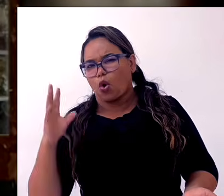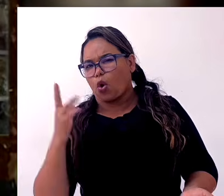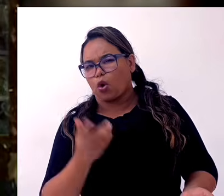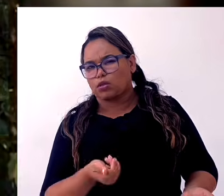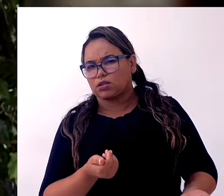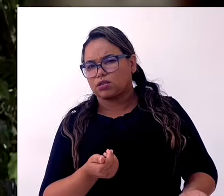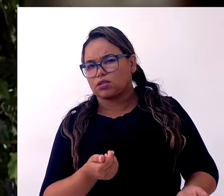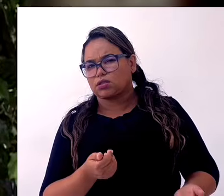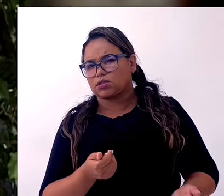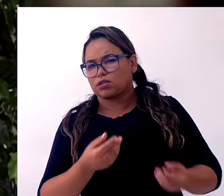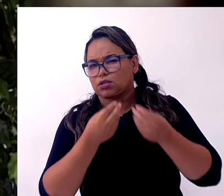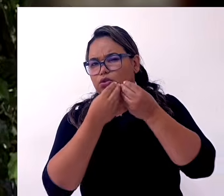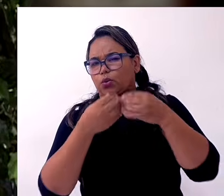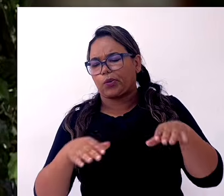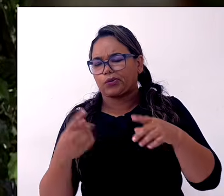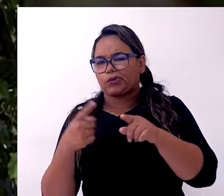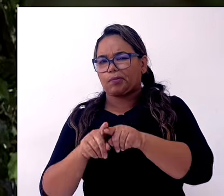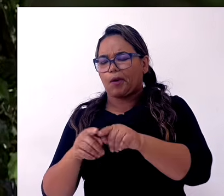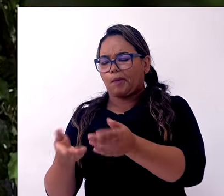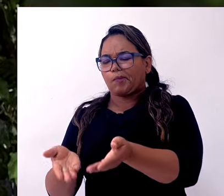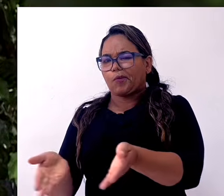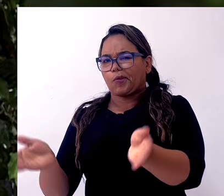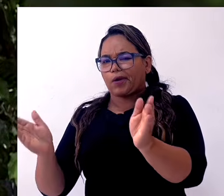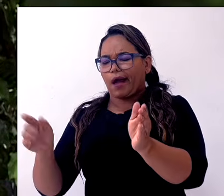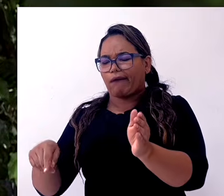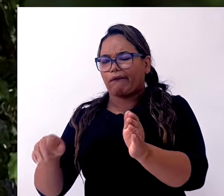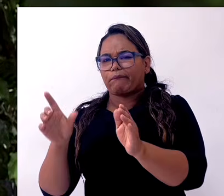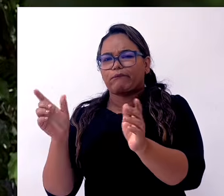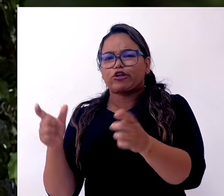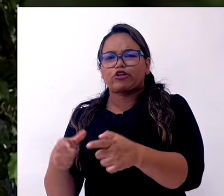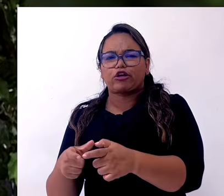maior parte desse buraco foi feita depois do evento.